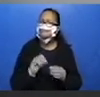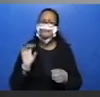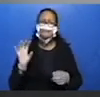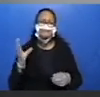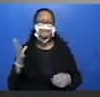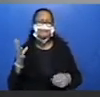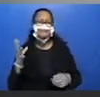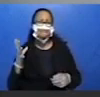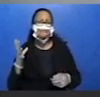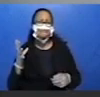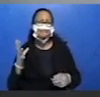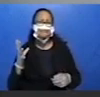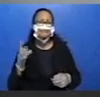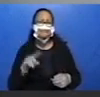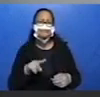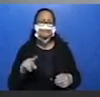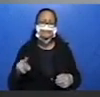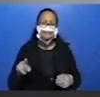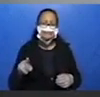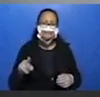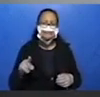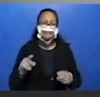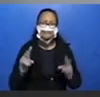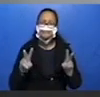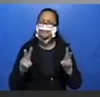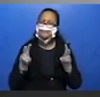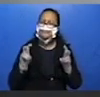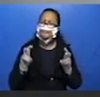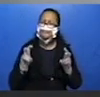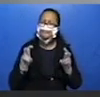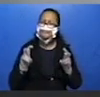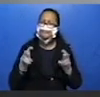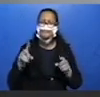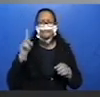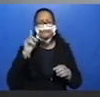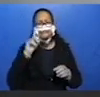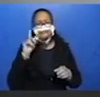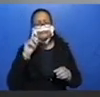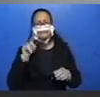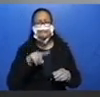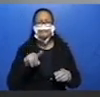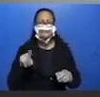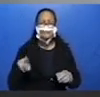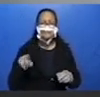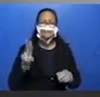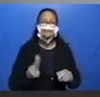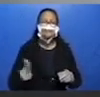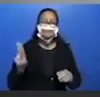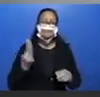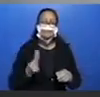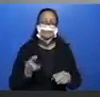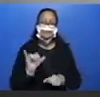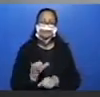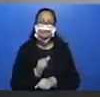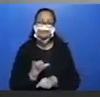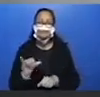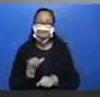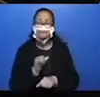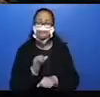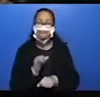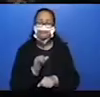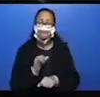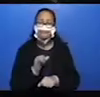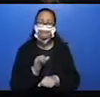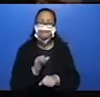lá, você já percebeu que algumas situações do seu dia a dia você usa estratégias de cálculo mental